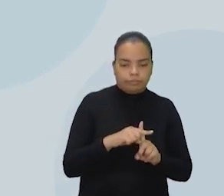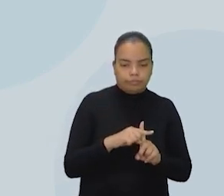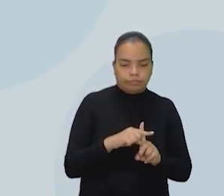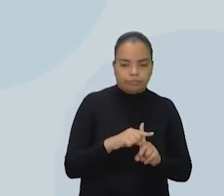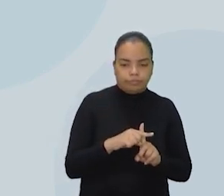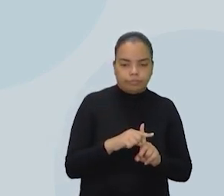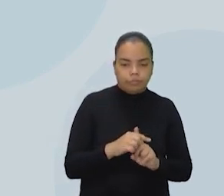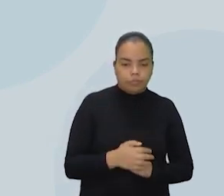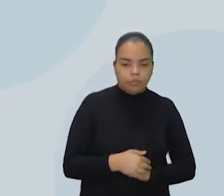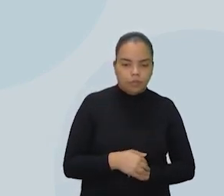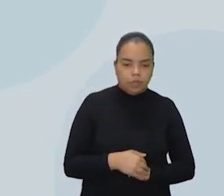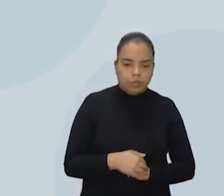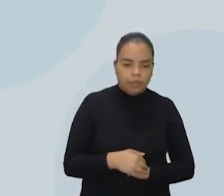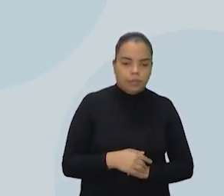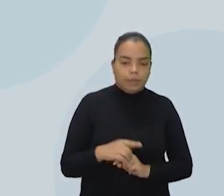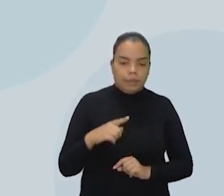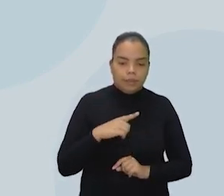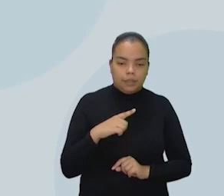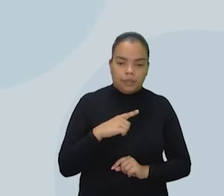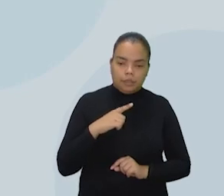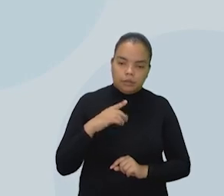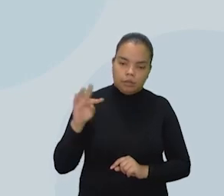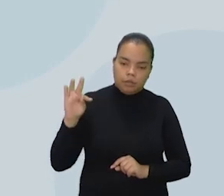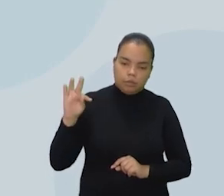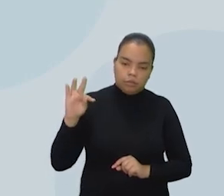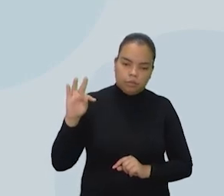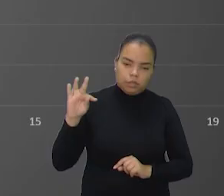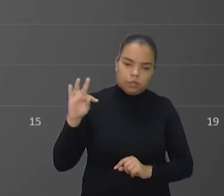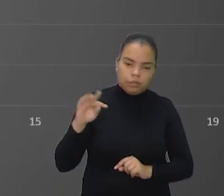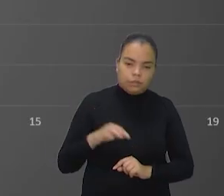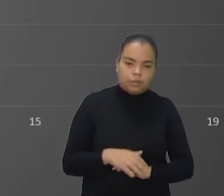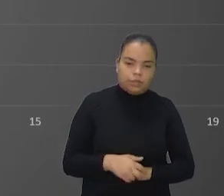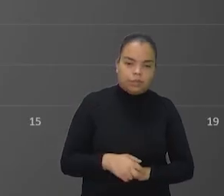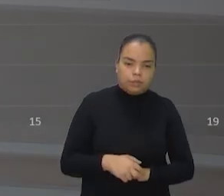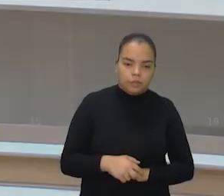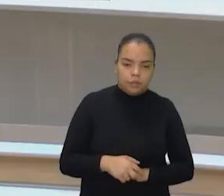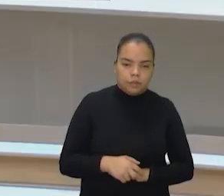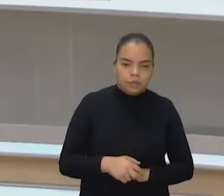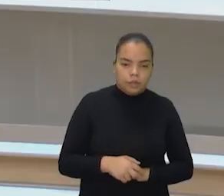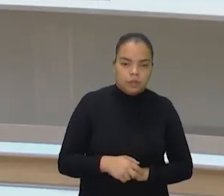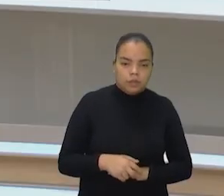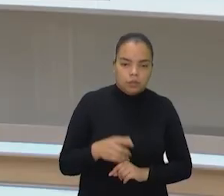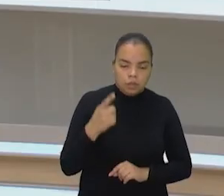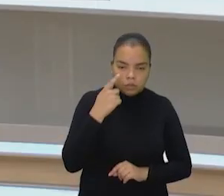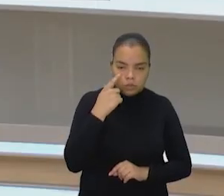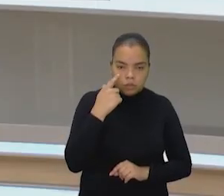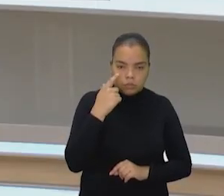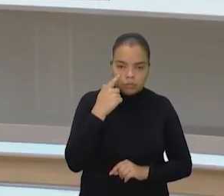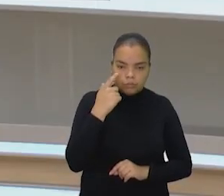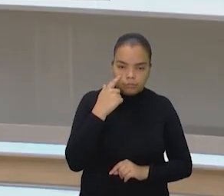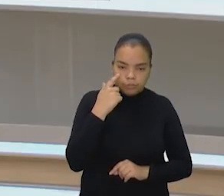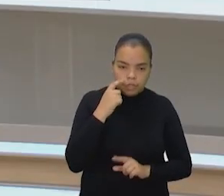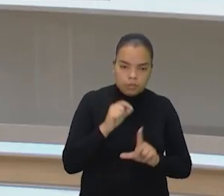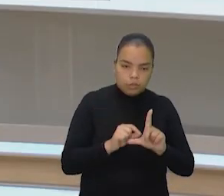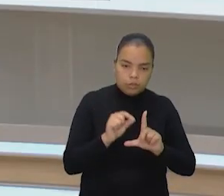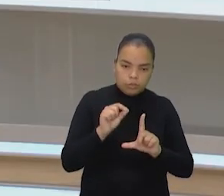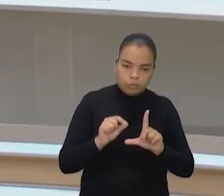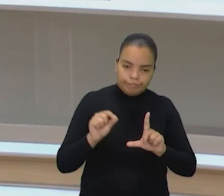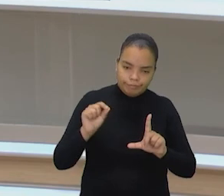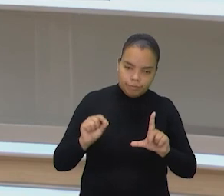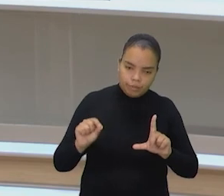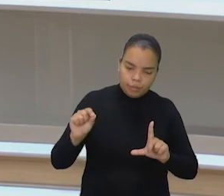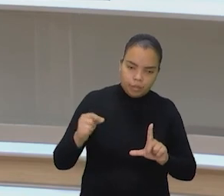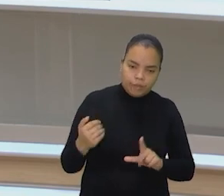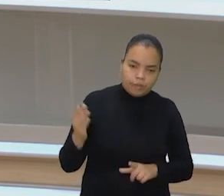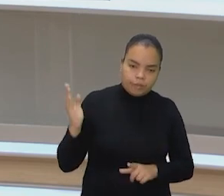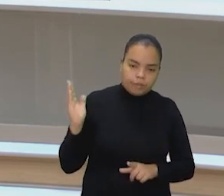lá, o tempo é um expoente, então por isso função exponencial. E aí, nosso gráfico, conforme eu coloquei para vocês e que a gente fez aí